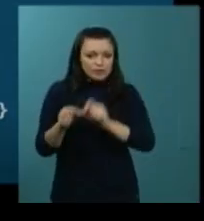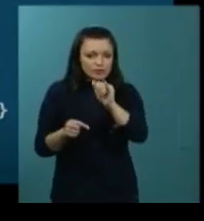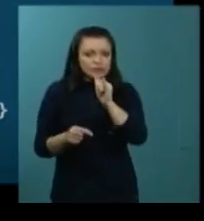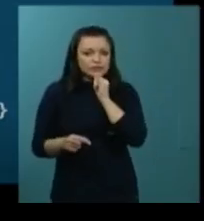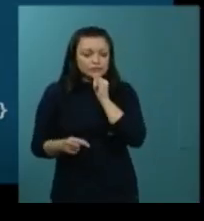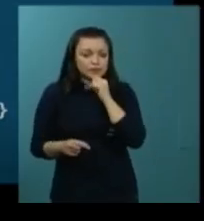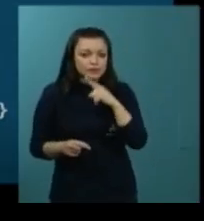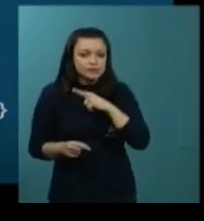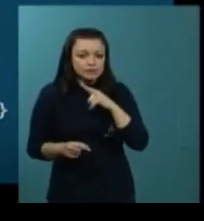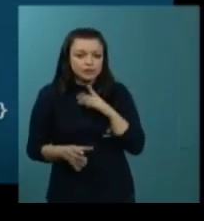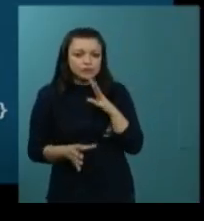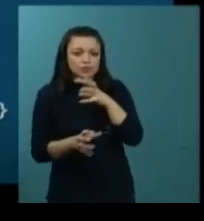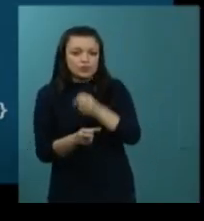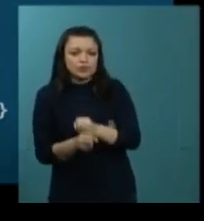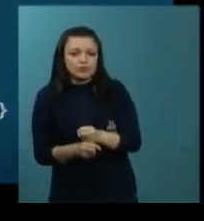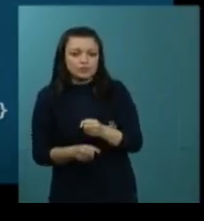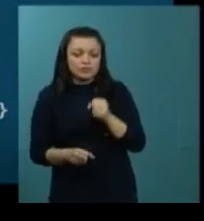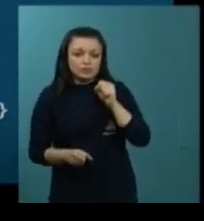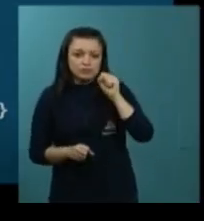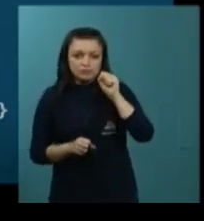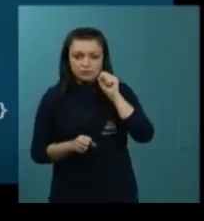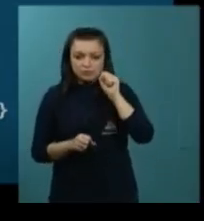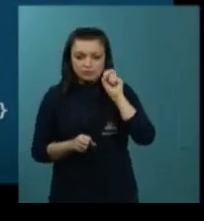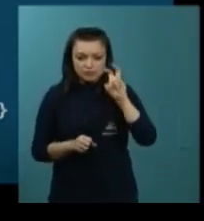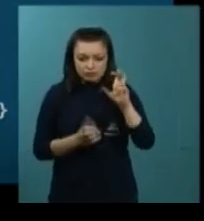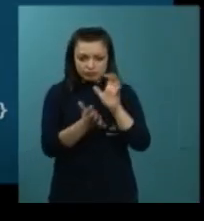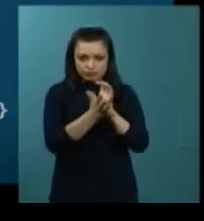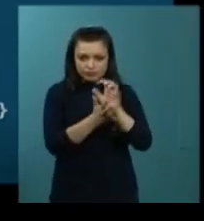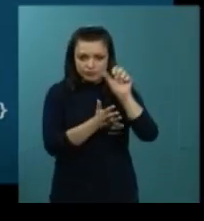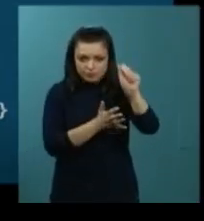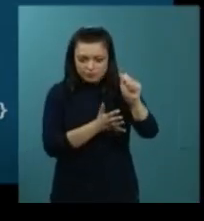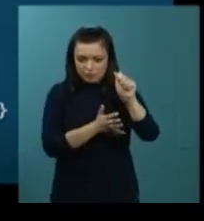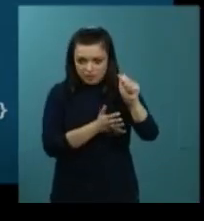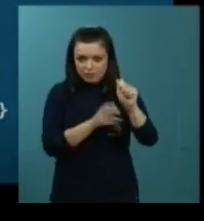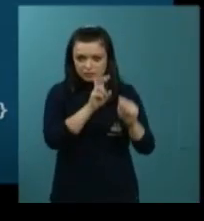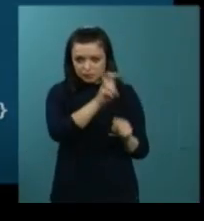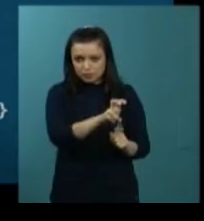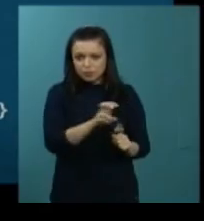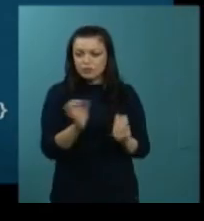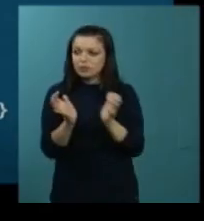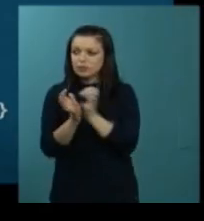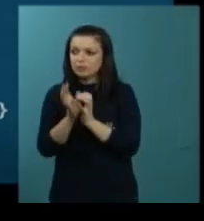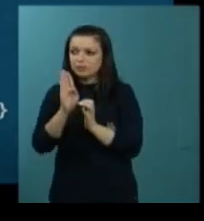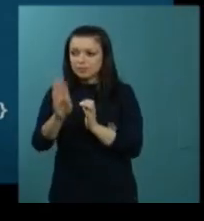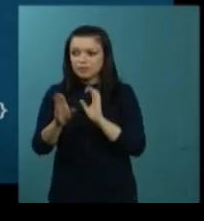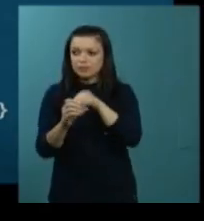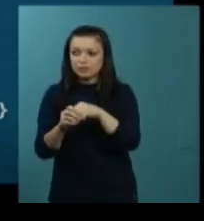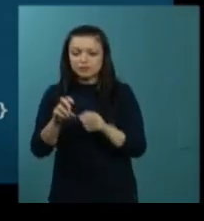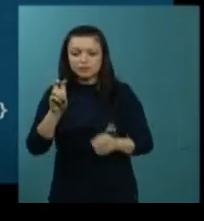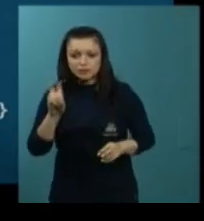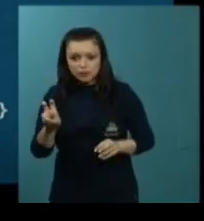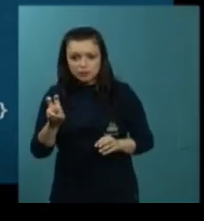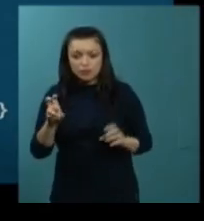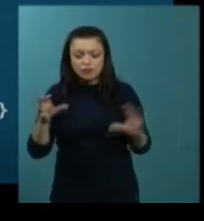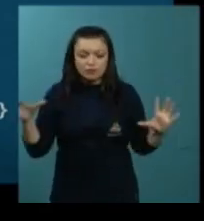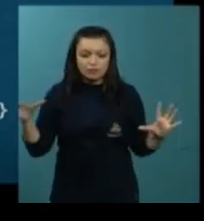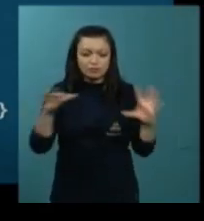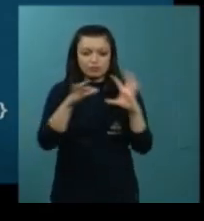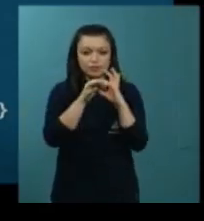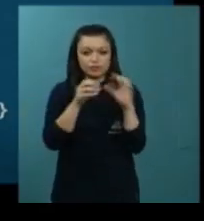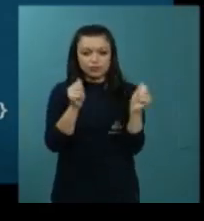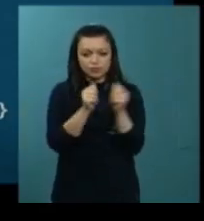tínhamos 10 elementos, 5 no conjunto A, 5 no conjunto B, e ao unir A